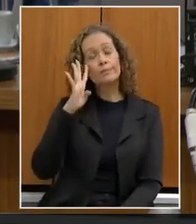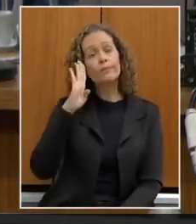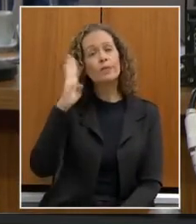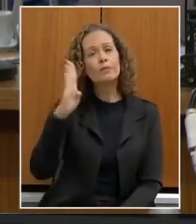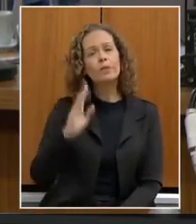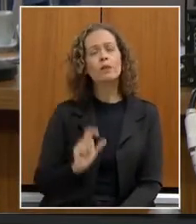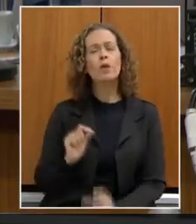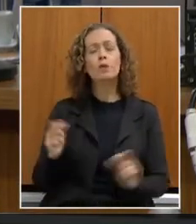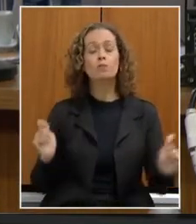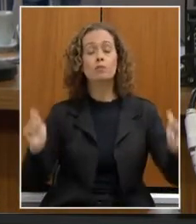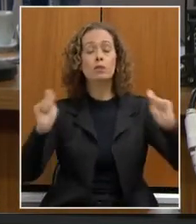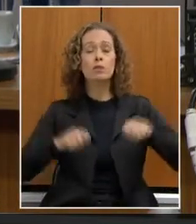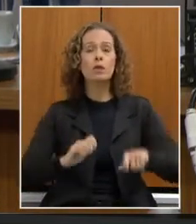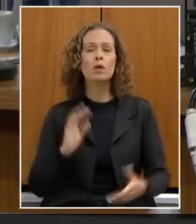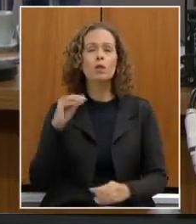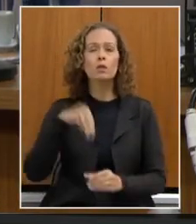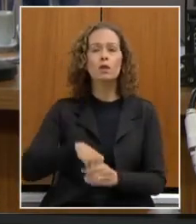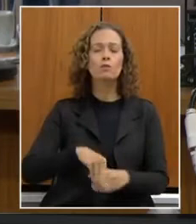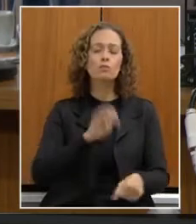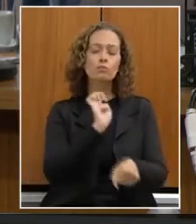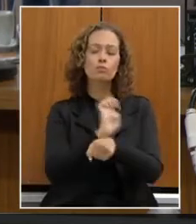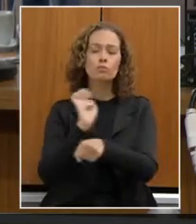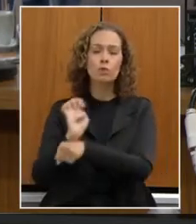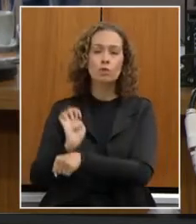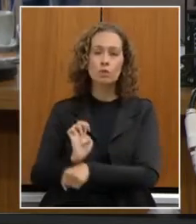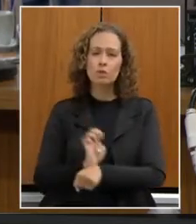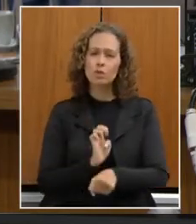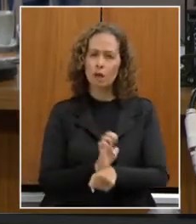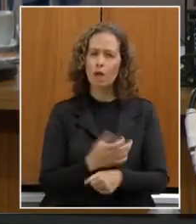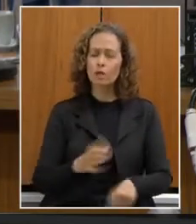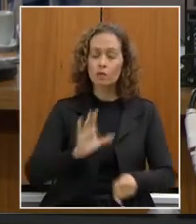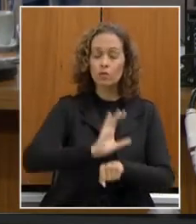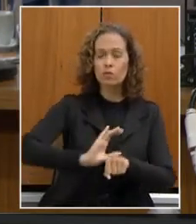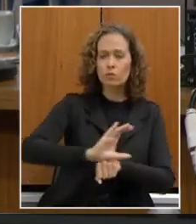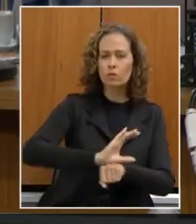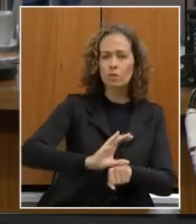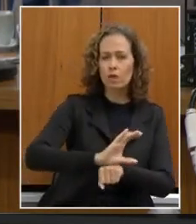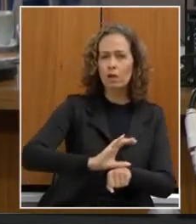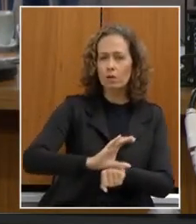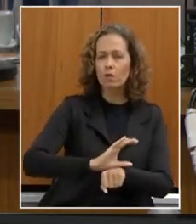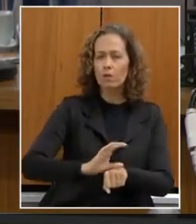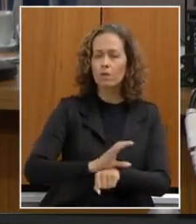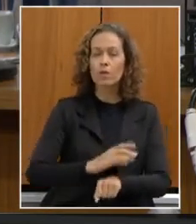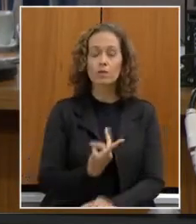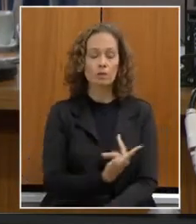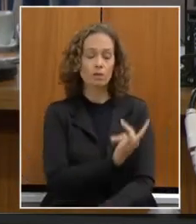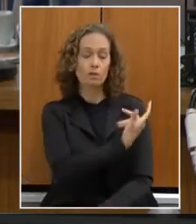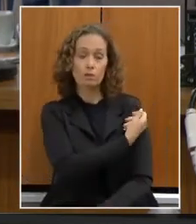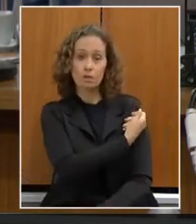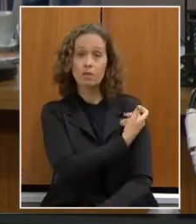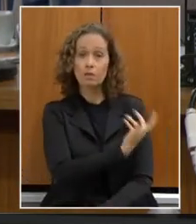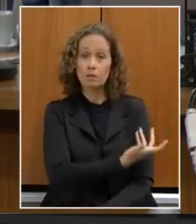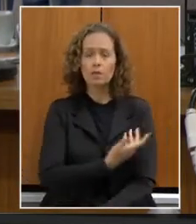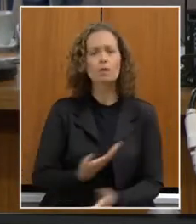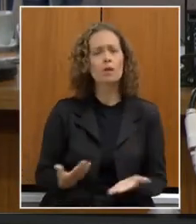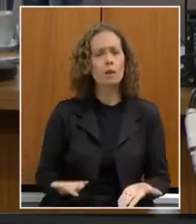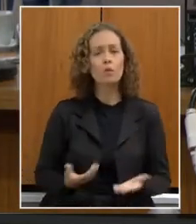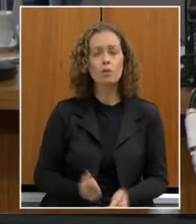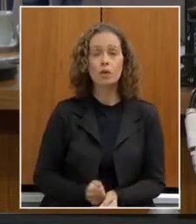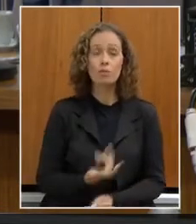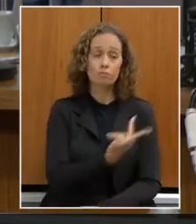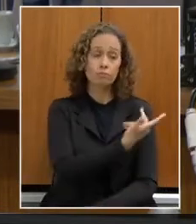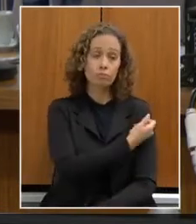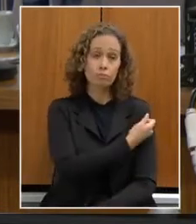competência dos estados constitucionalmente nessa questão da vacinação é a distribuição de